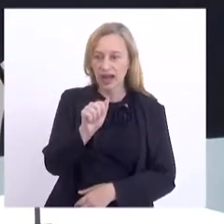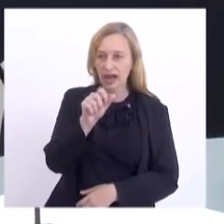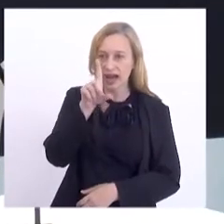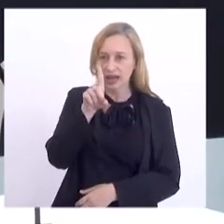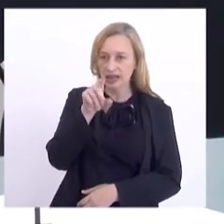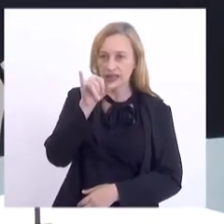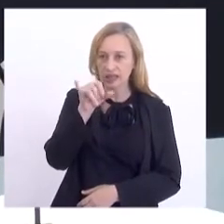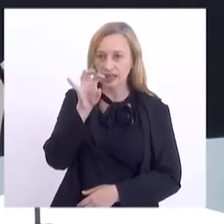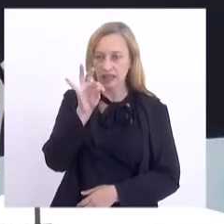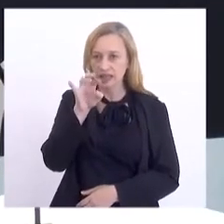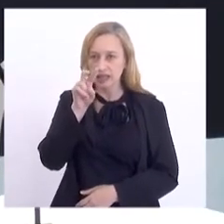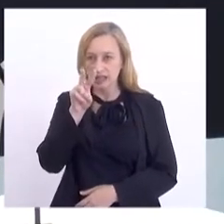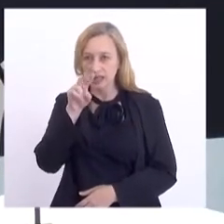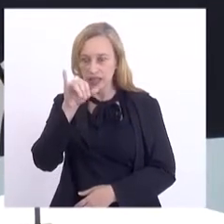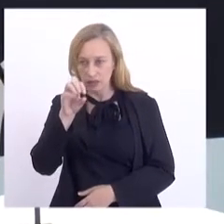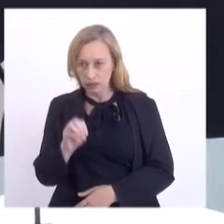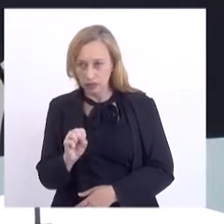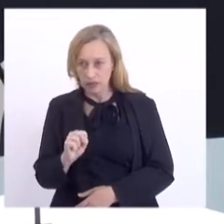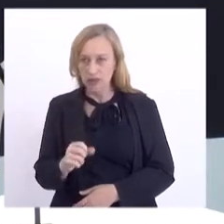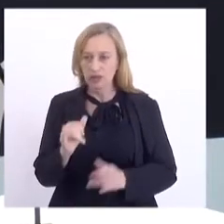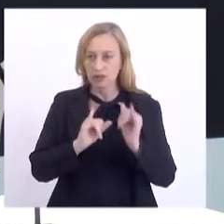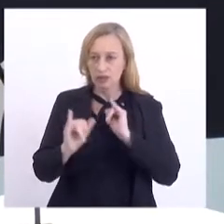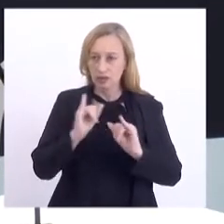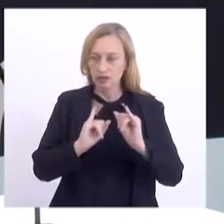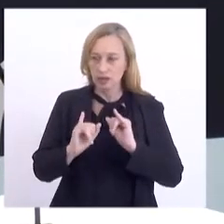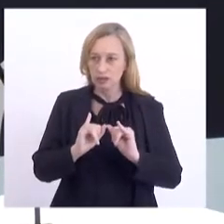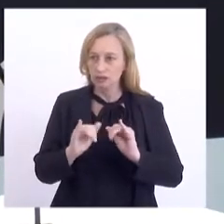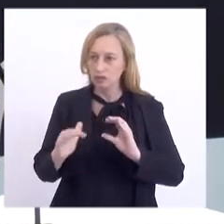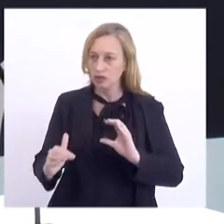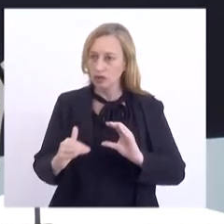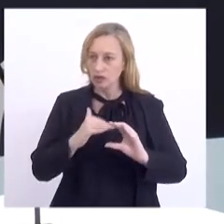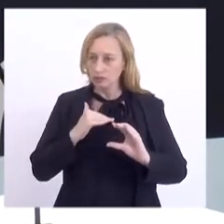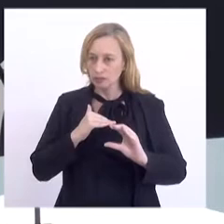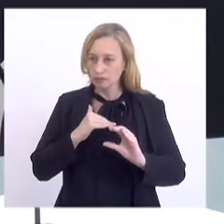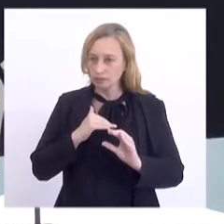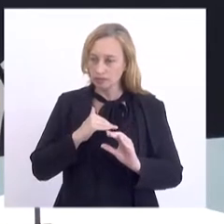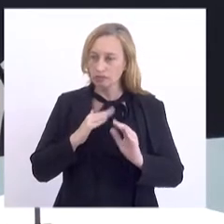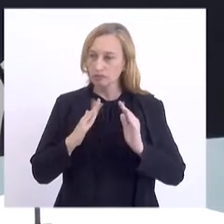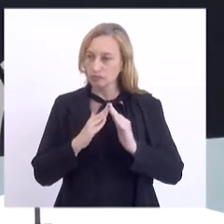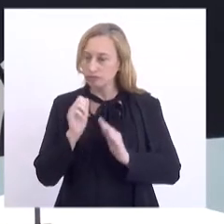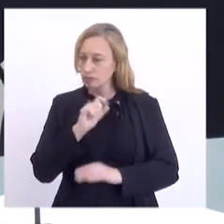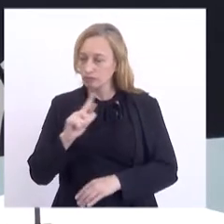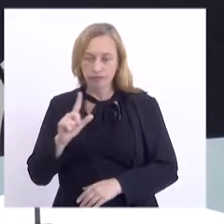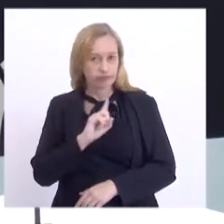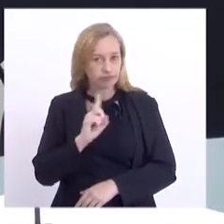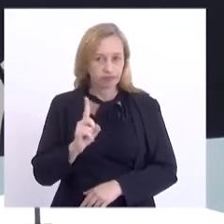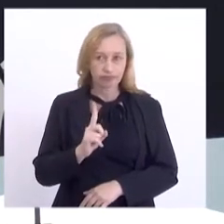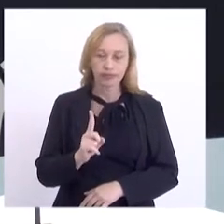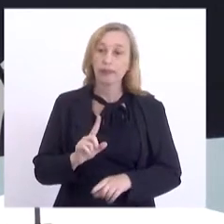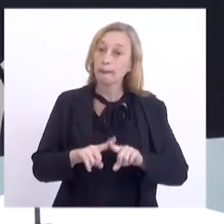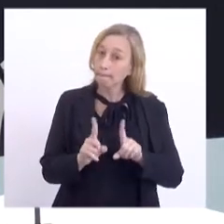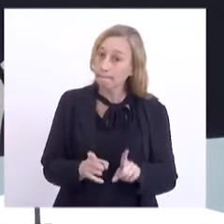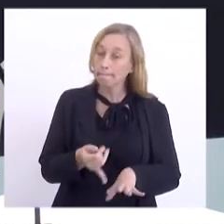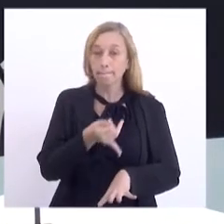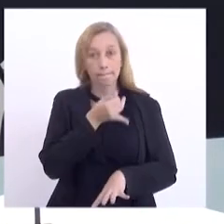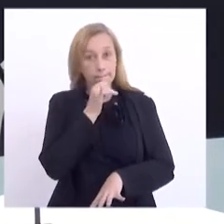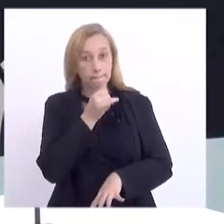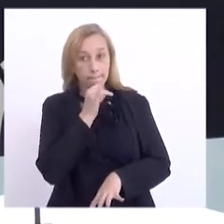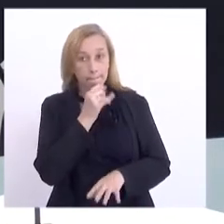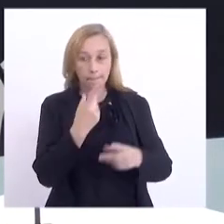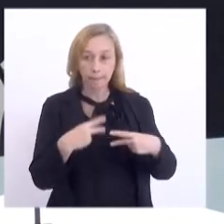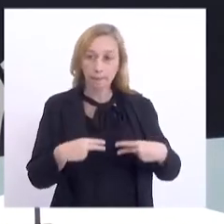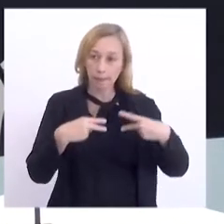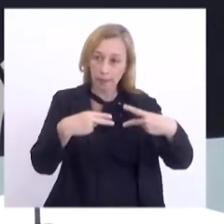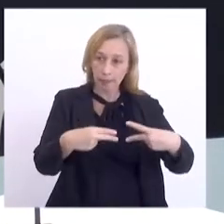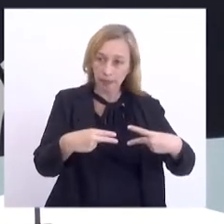tá as informações não são passadas para a ser a Casa Civil mas por exemplo no